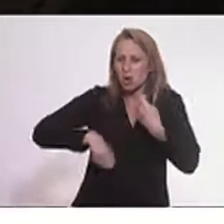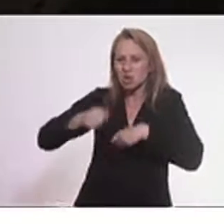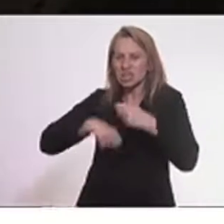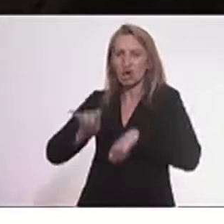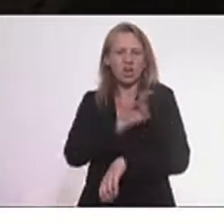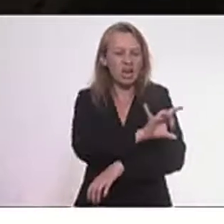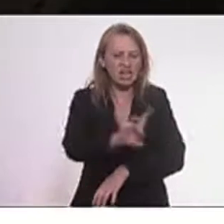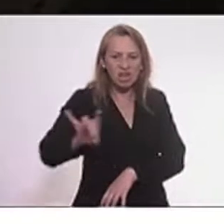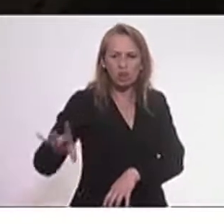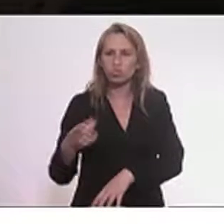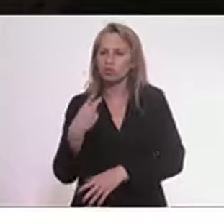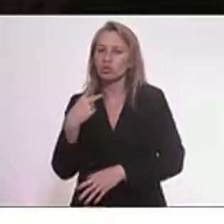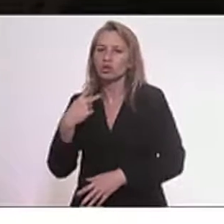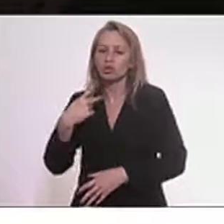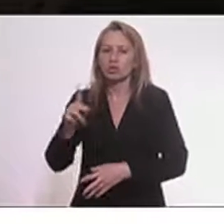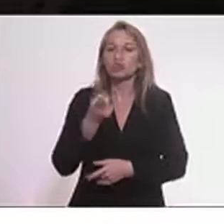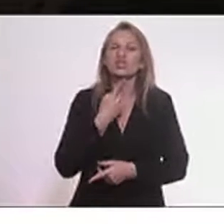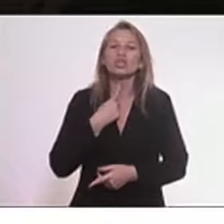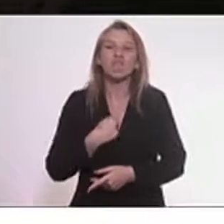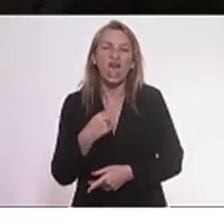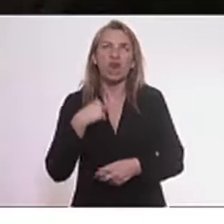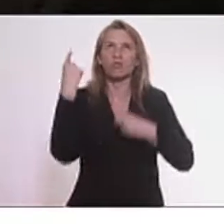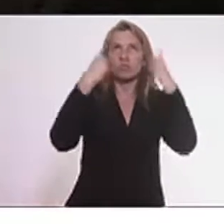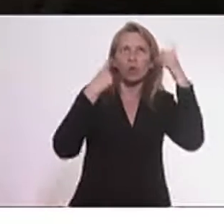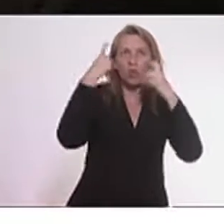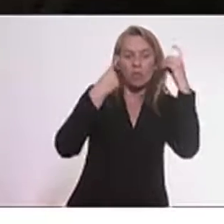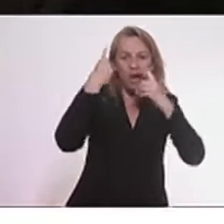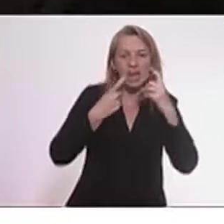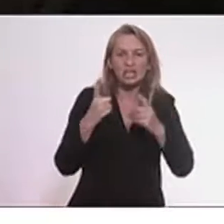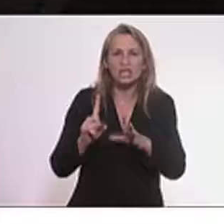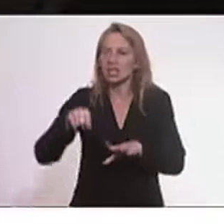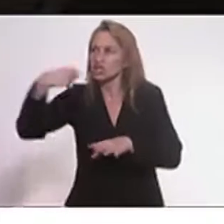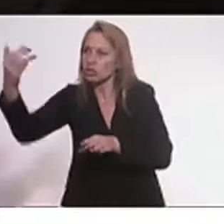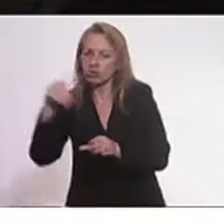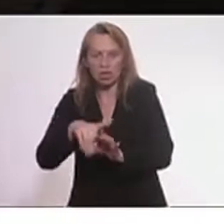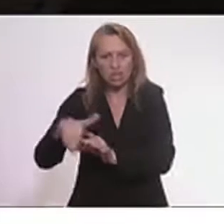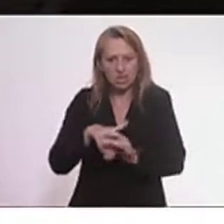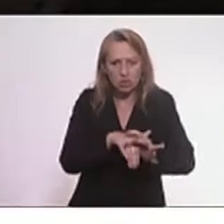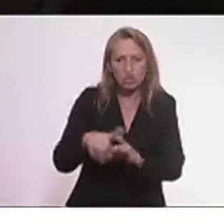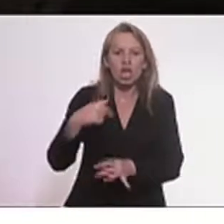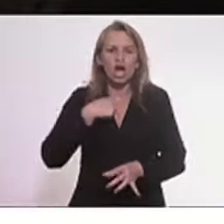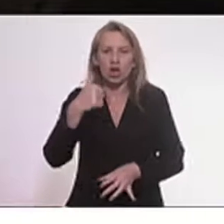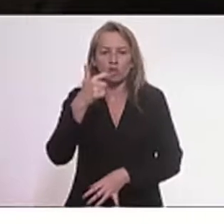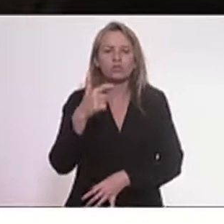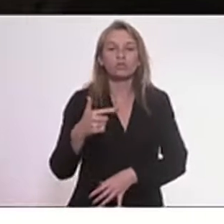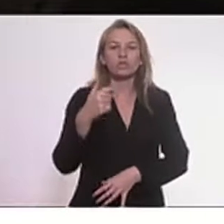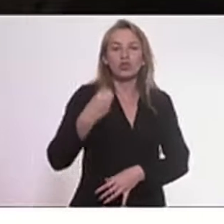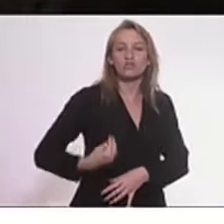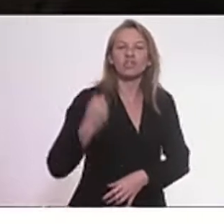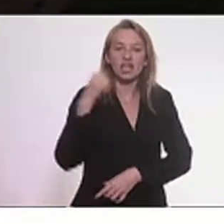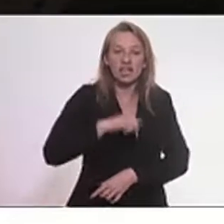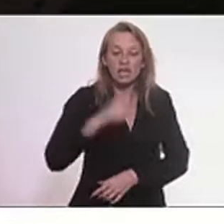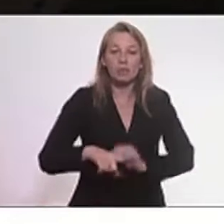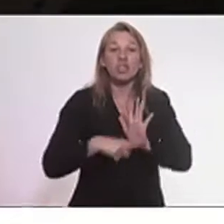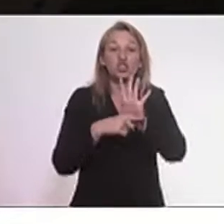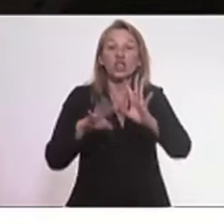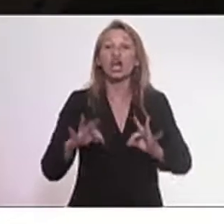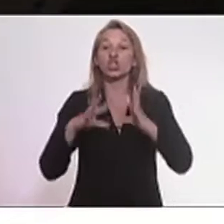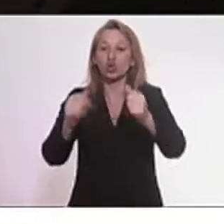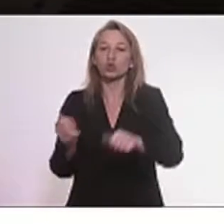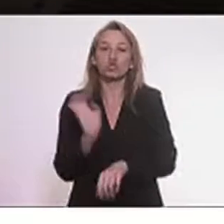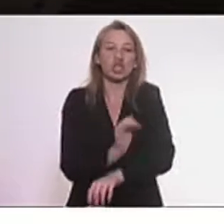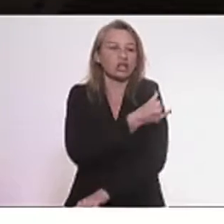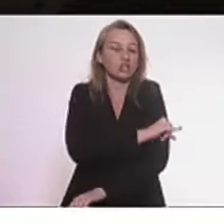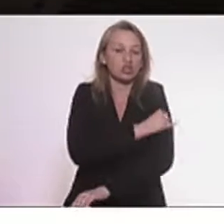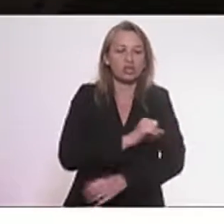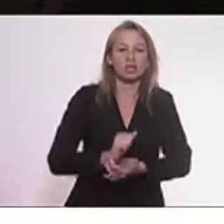os seus princípios. Não voto preocupado com as próximas eleições. Estou na Alerja para ajudar todo o Estado do Rio de Janeiro a